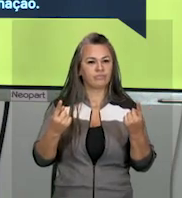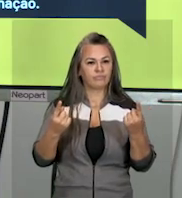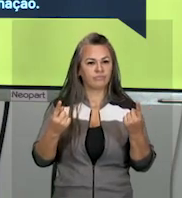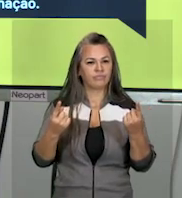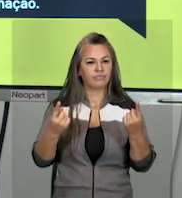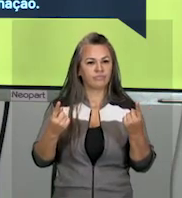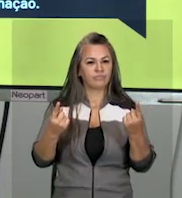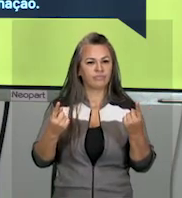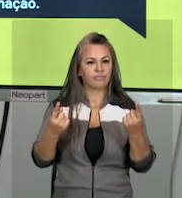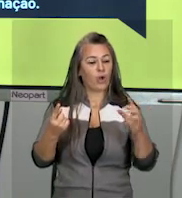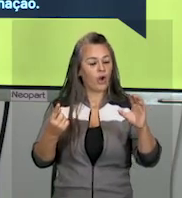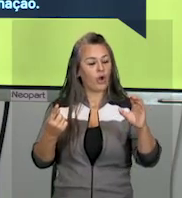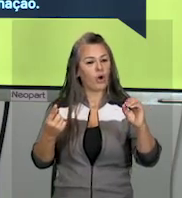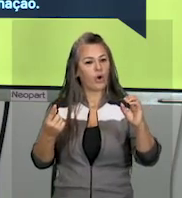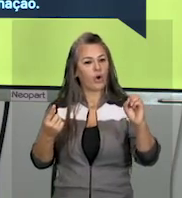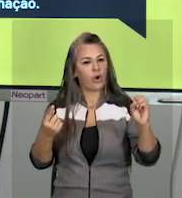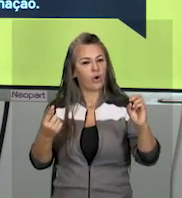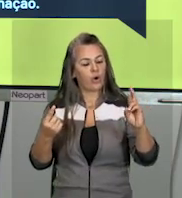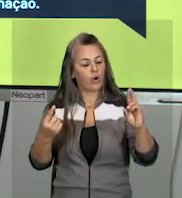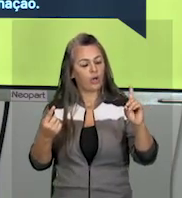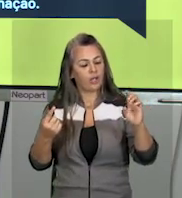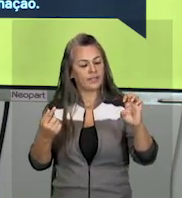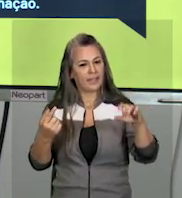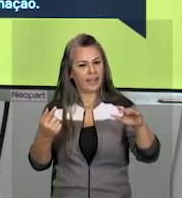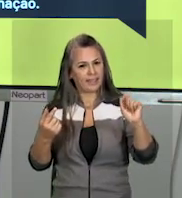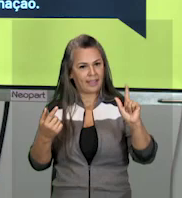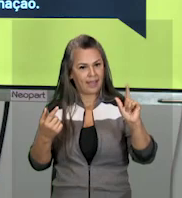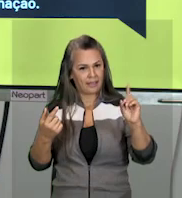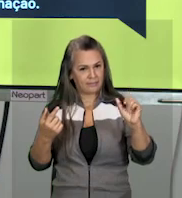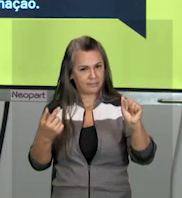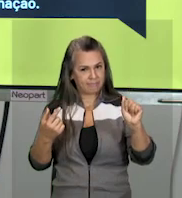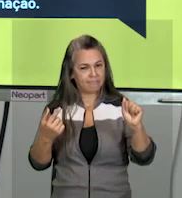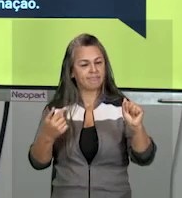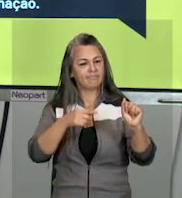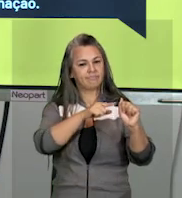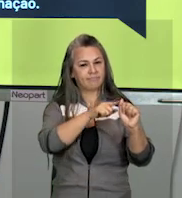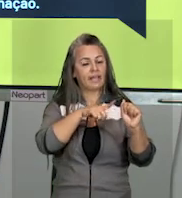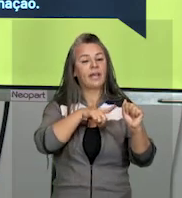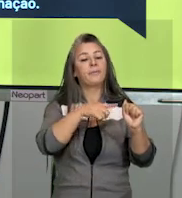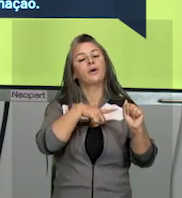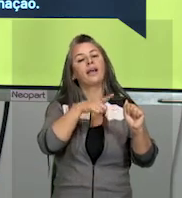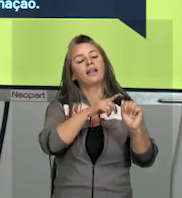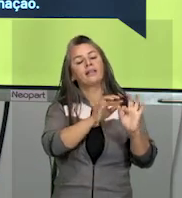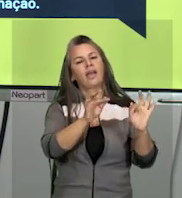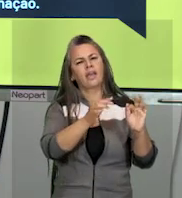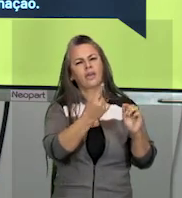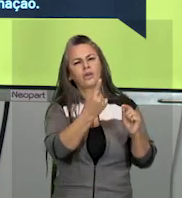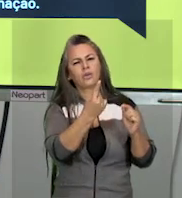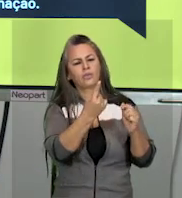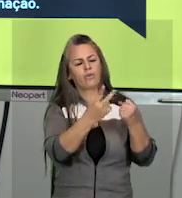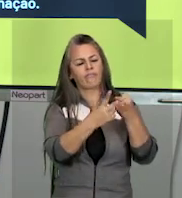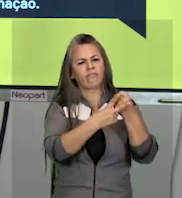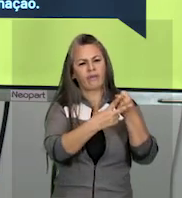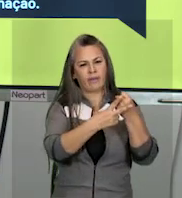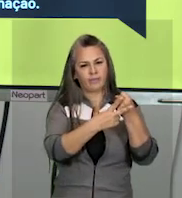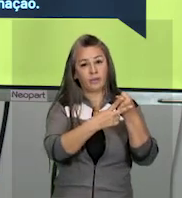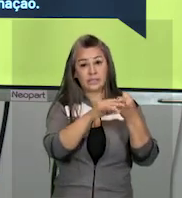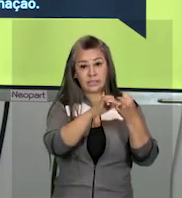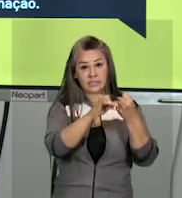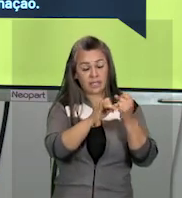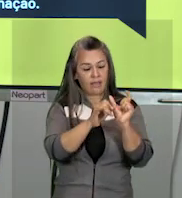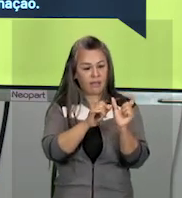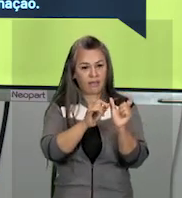uma independência entre as frases, porque uma oração tem que ter mais de um verbo, né? Se você tem duas orações, dois